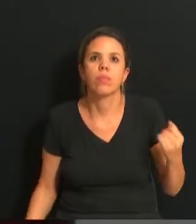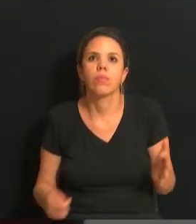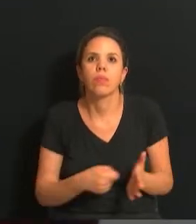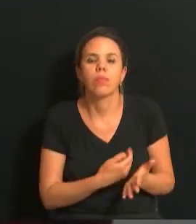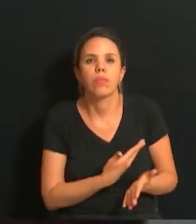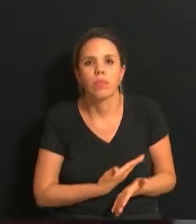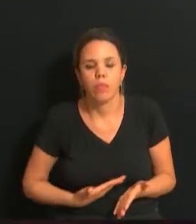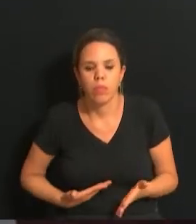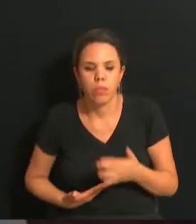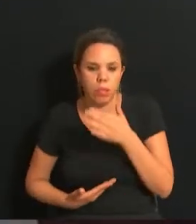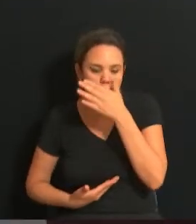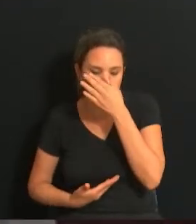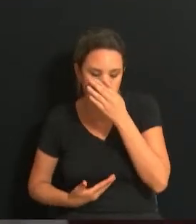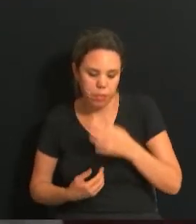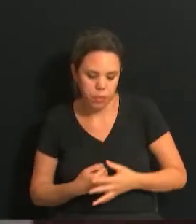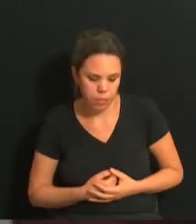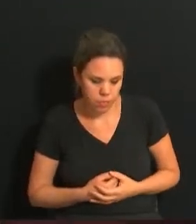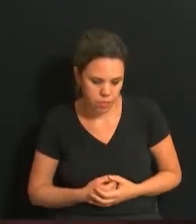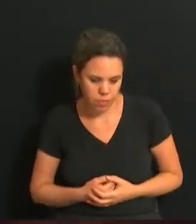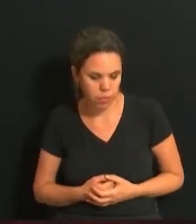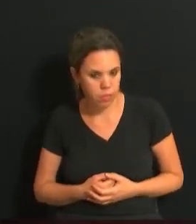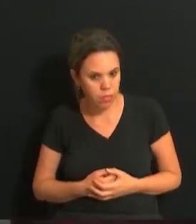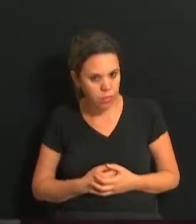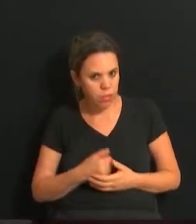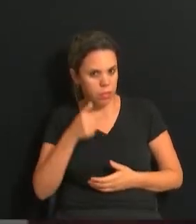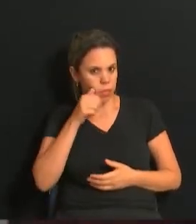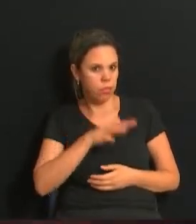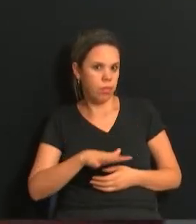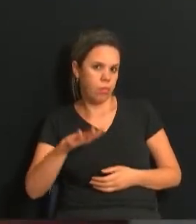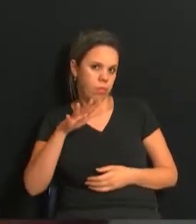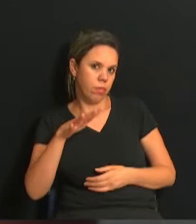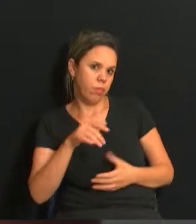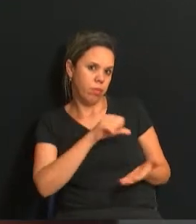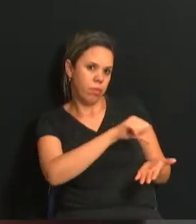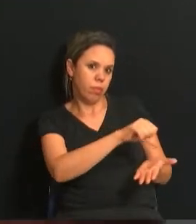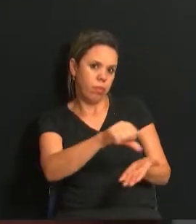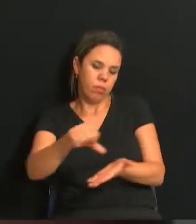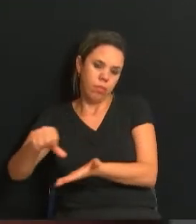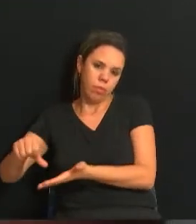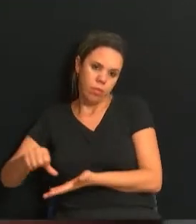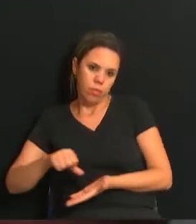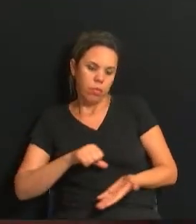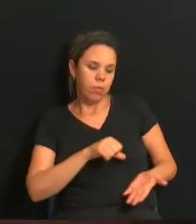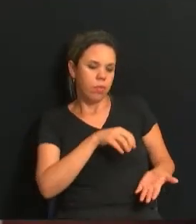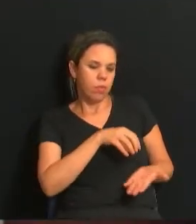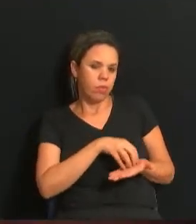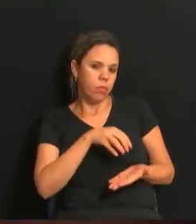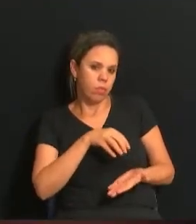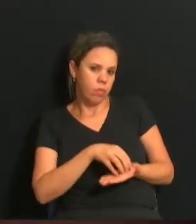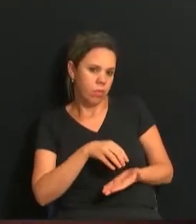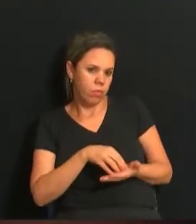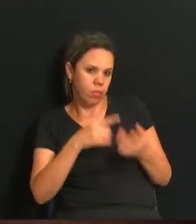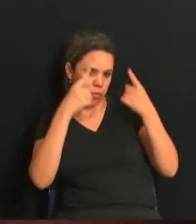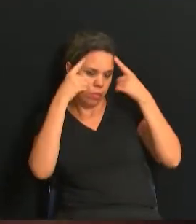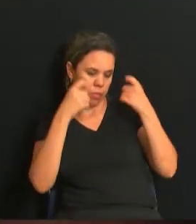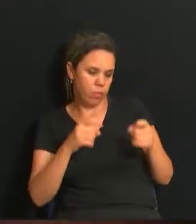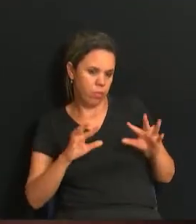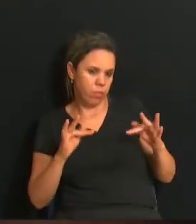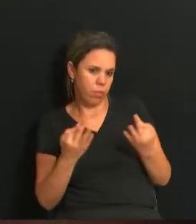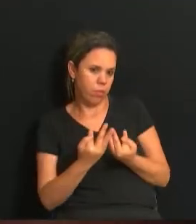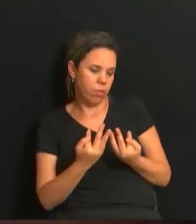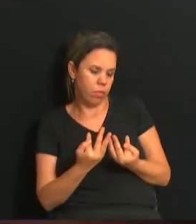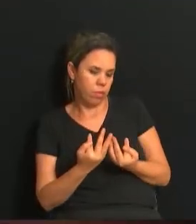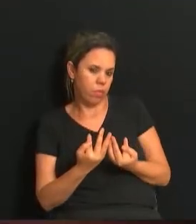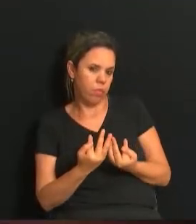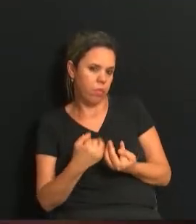com relação à pauta das mulheres, e localizado ali na questão da violência doméstica sofrida por